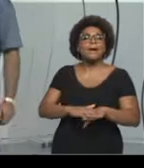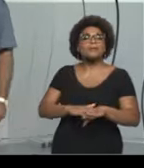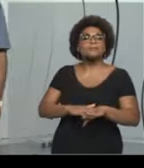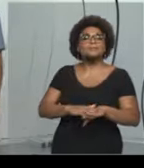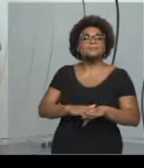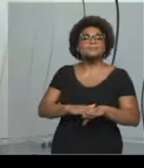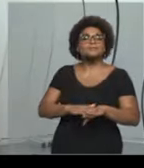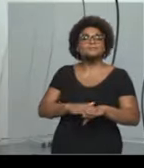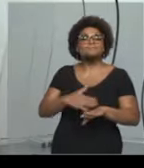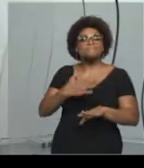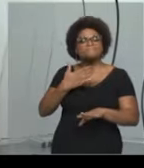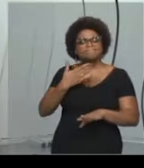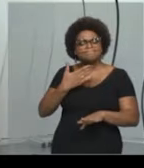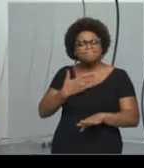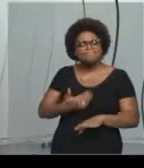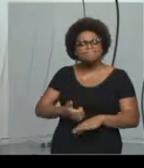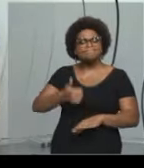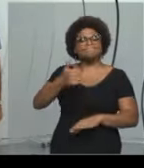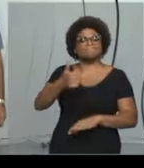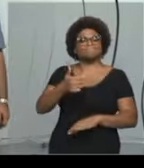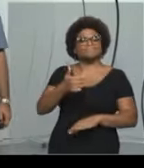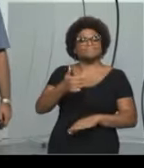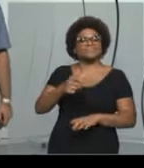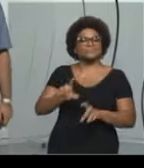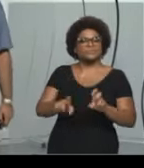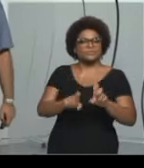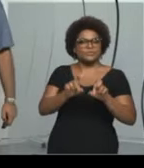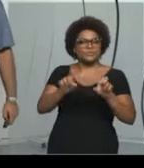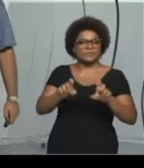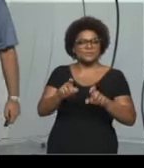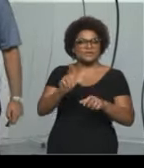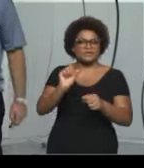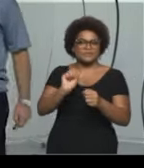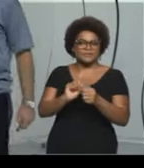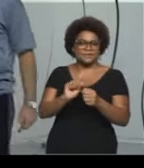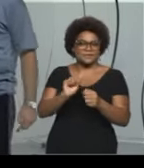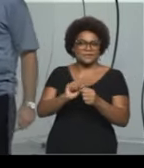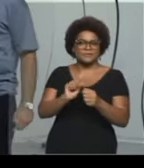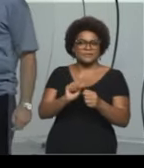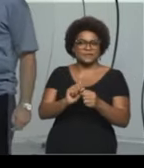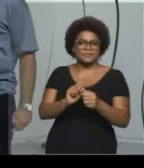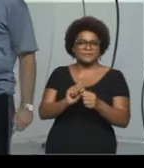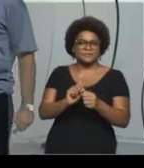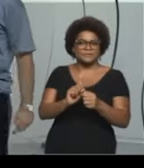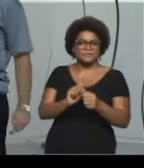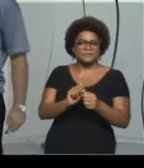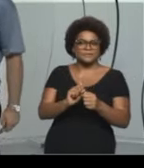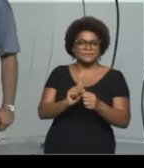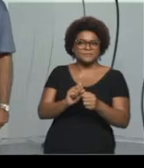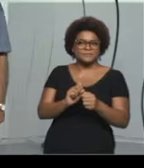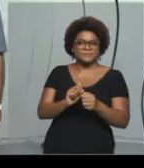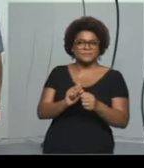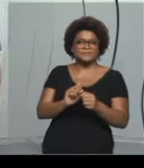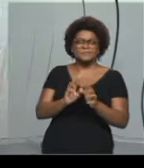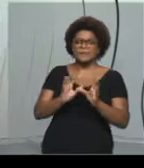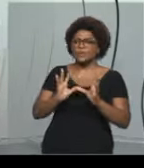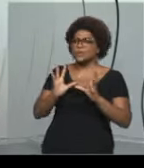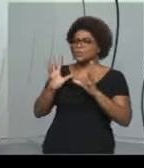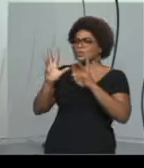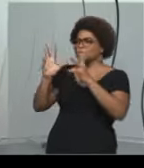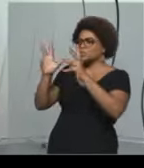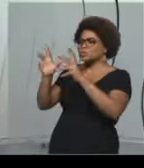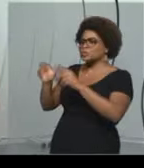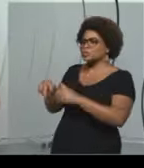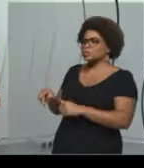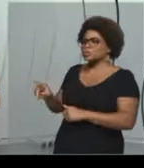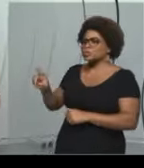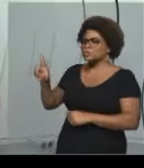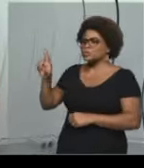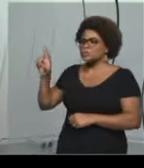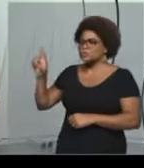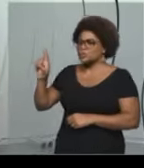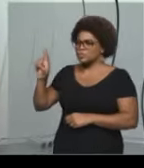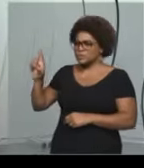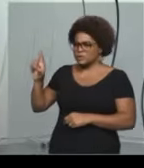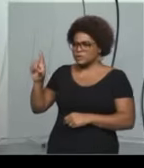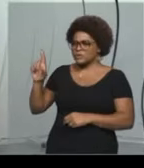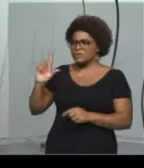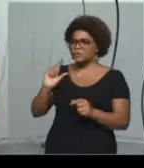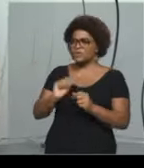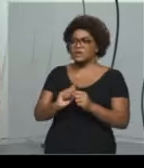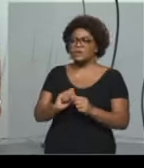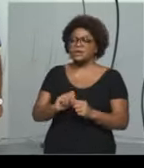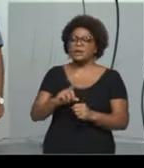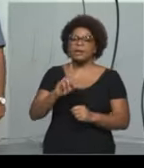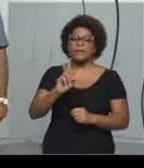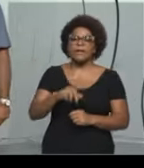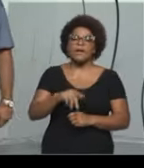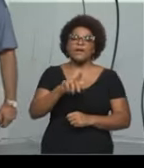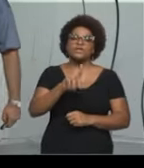você tem uma equação, você pode desenhar para tentar entender o que está acontecendo. Né? Então, tudo o que acontece geometricamente